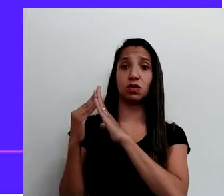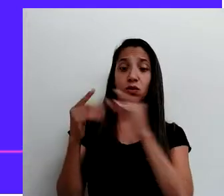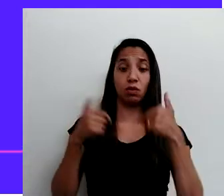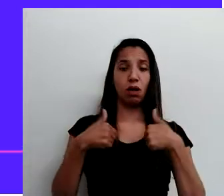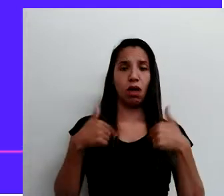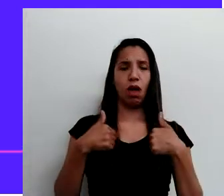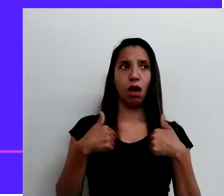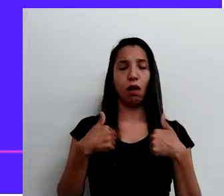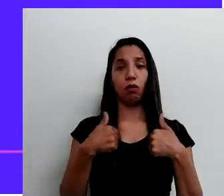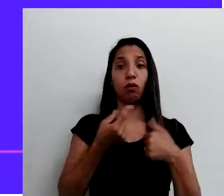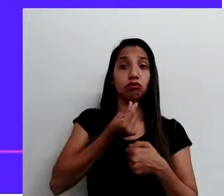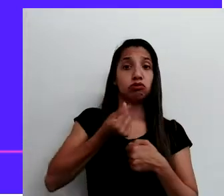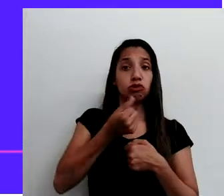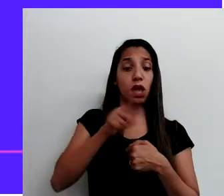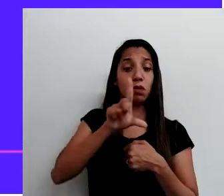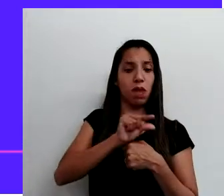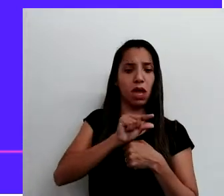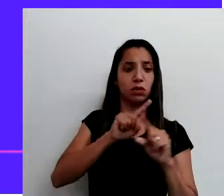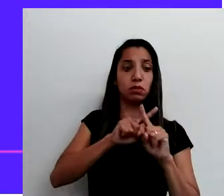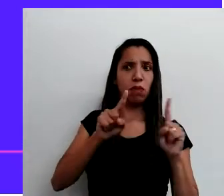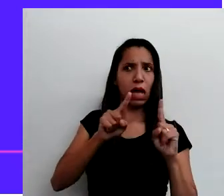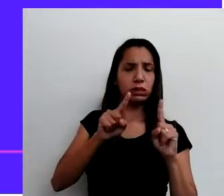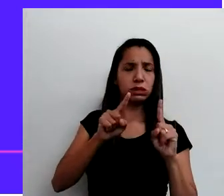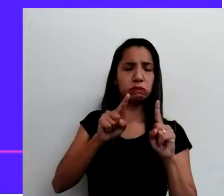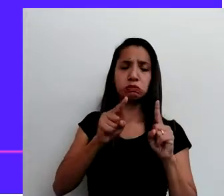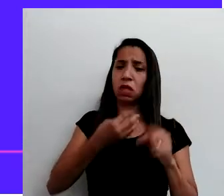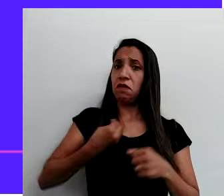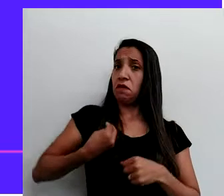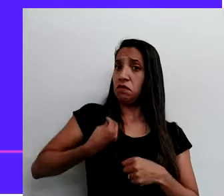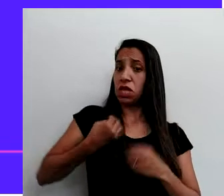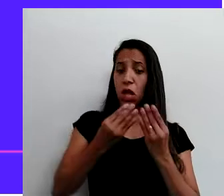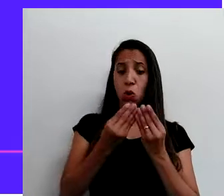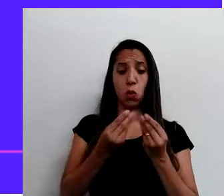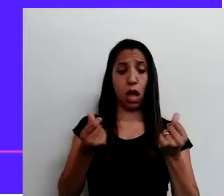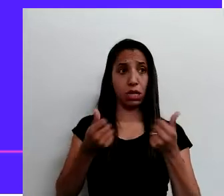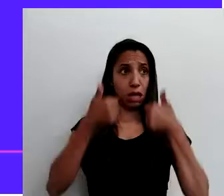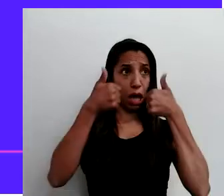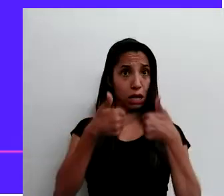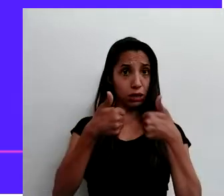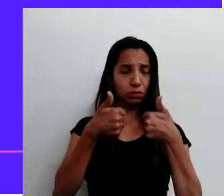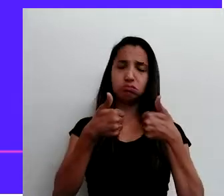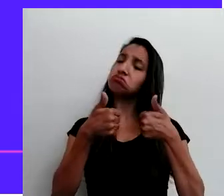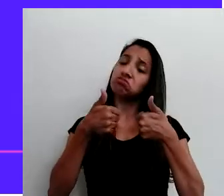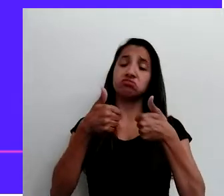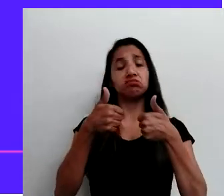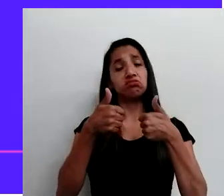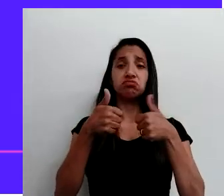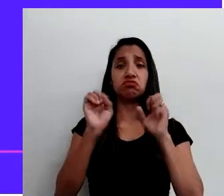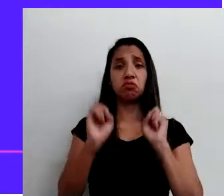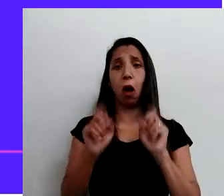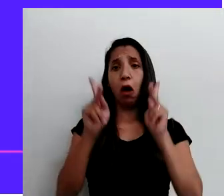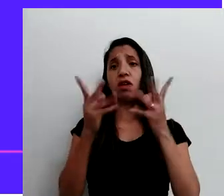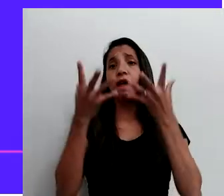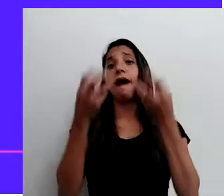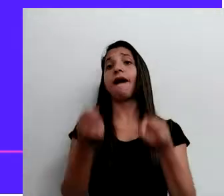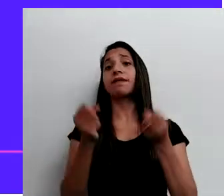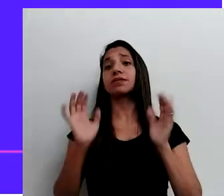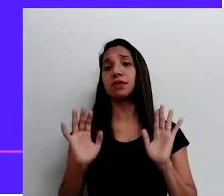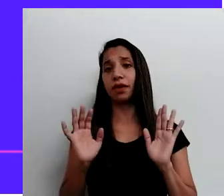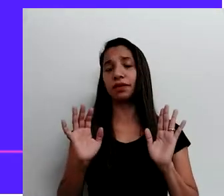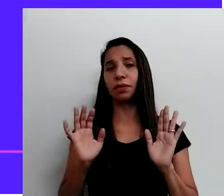a condições de vida dignas de cidadania.